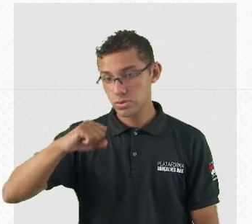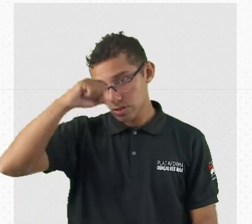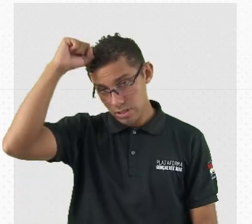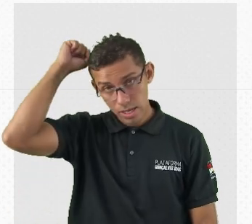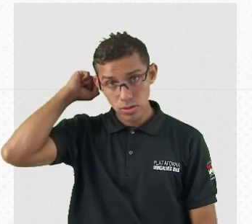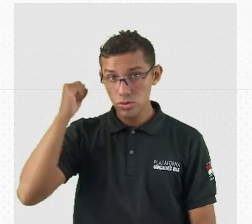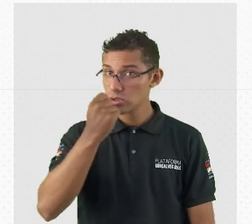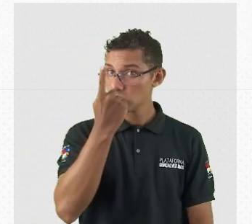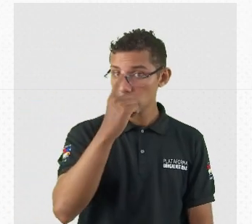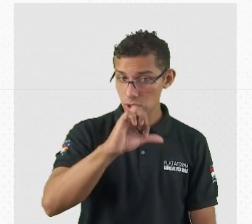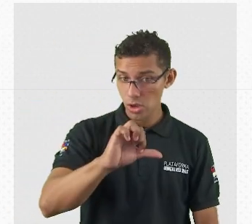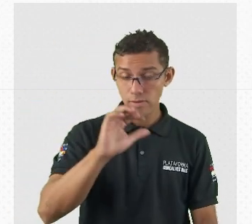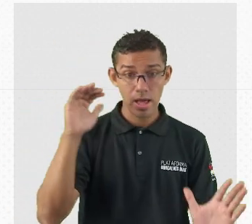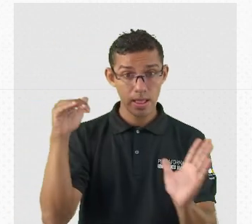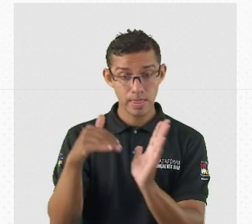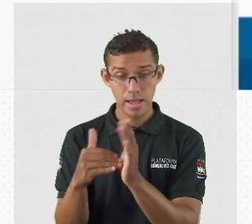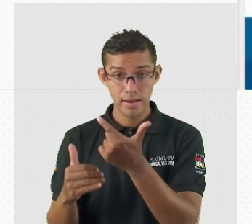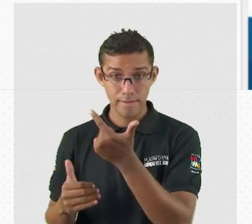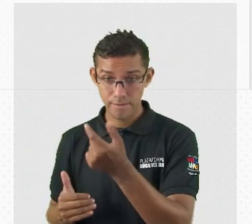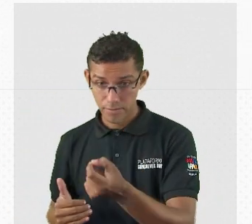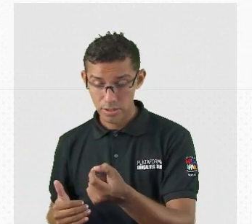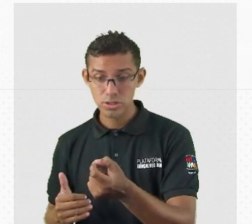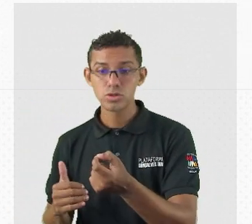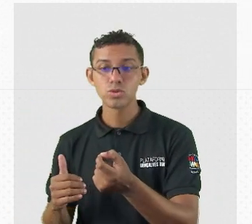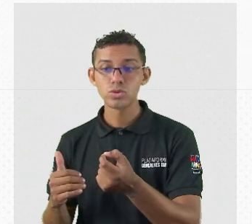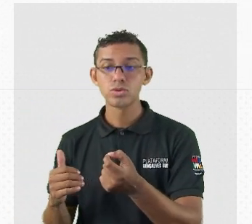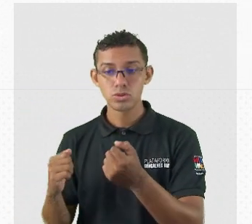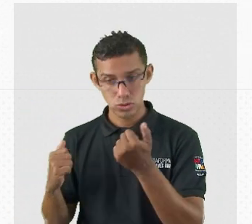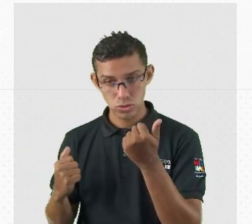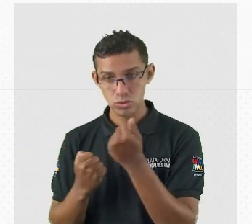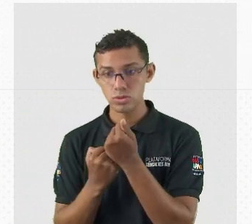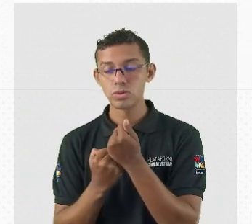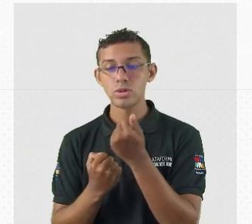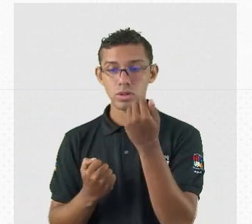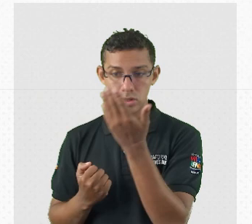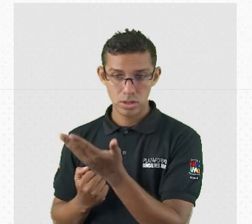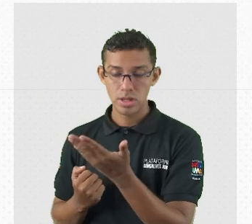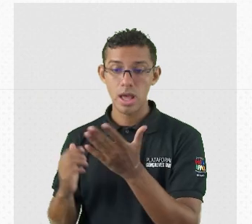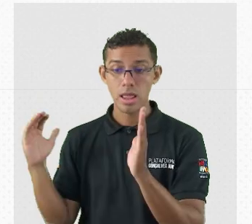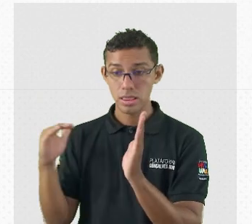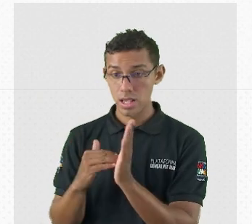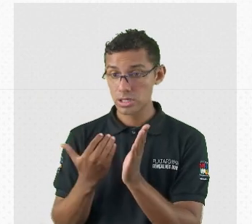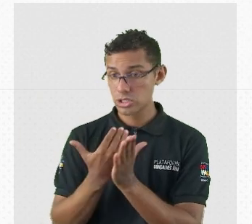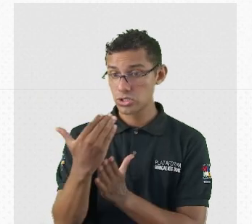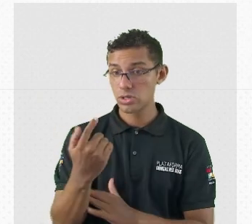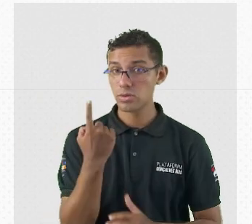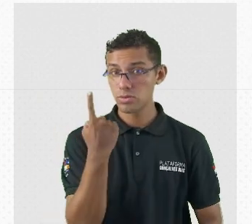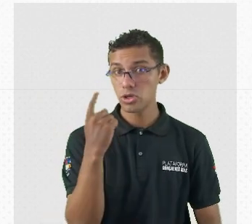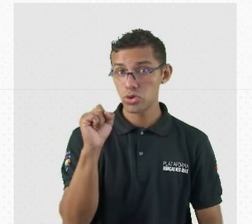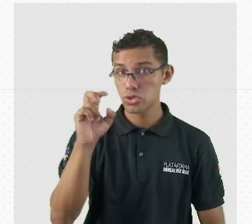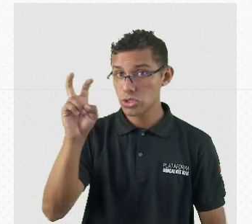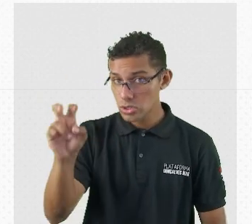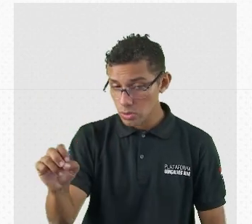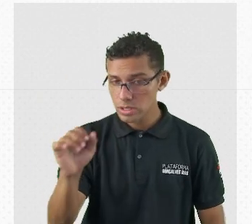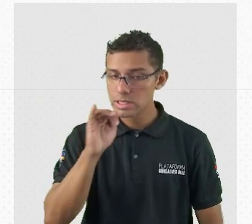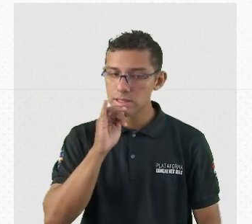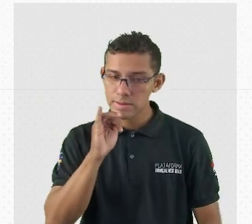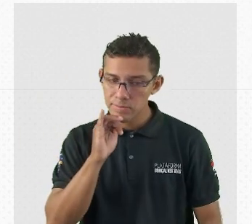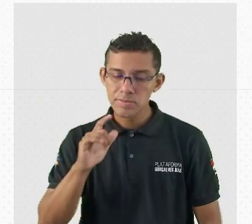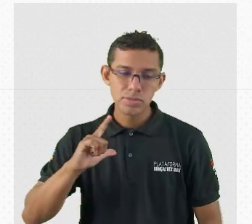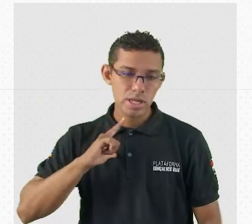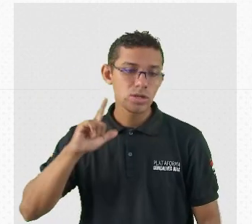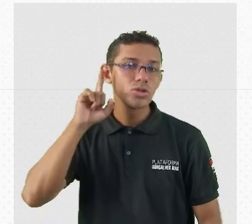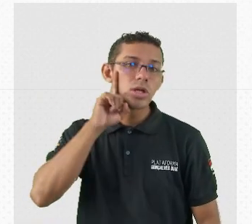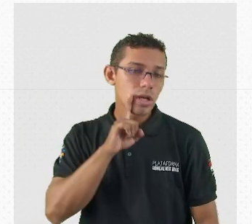XIX até meados do século XX, como eu disse para vocês e reforço, uma revolução que vai ter início a partir de 1850, e aí tu já tem os